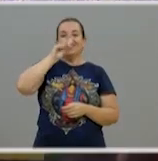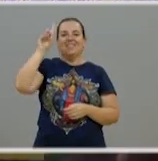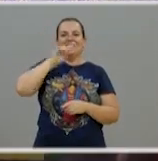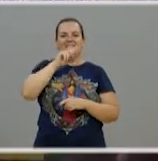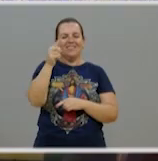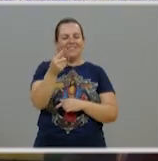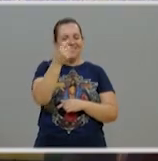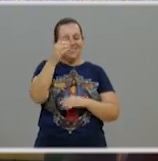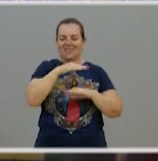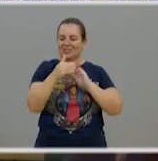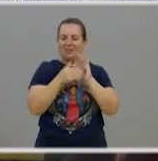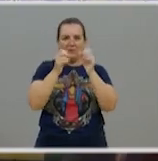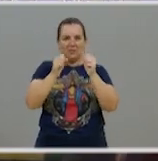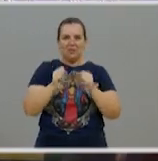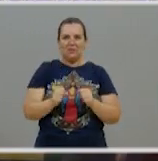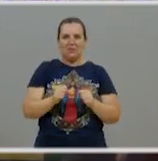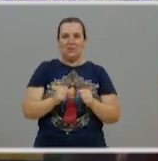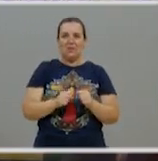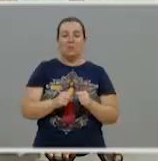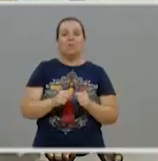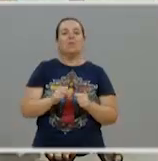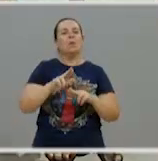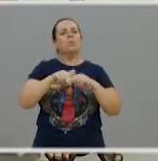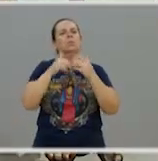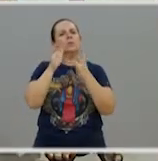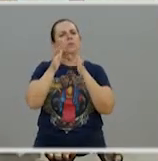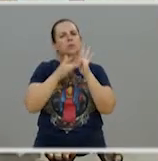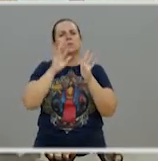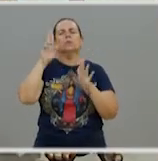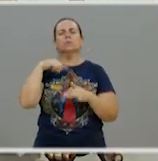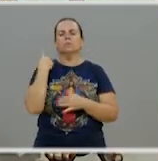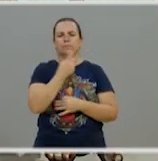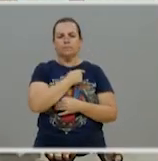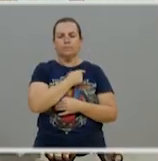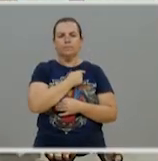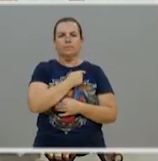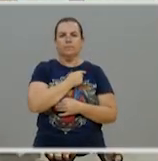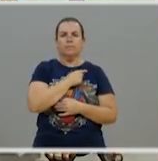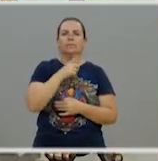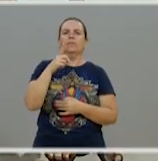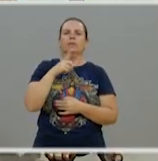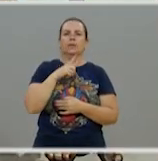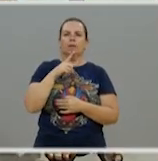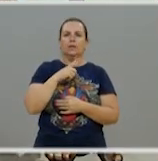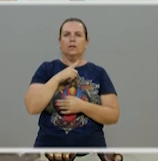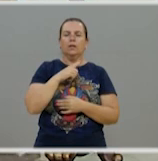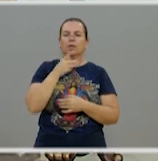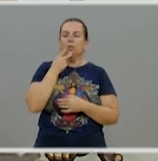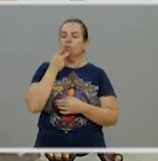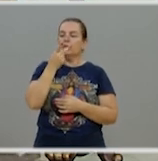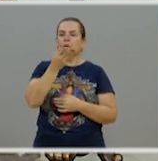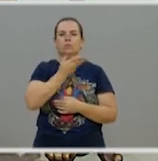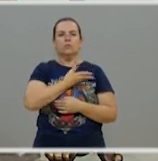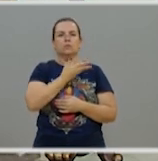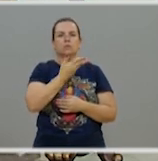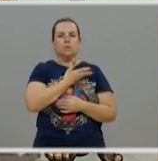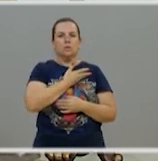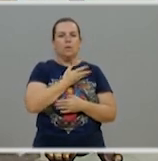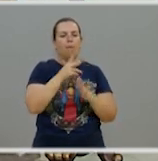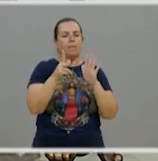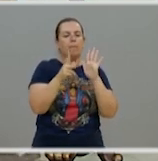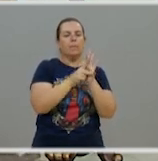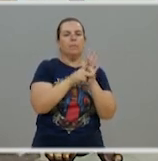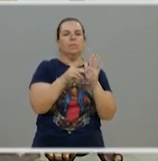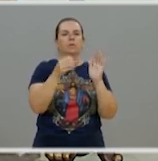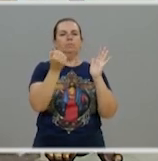Deus Eterno e Todo-Poderoso, por Cristo, Senhor nosso, tendo predito aos discípulos a própria